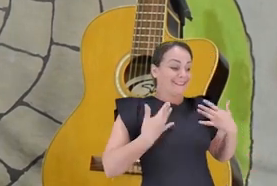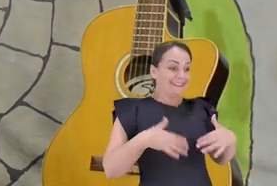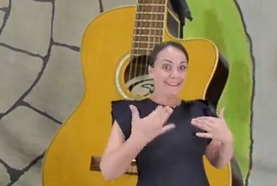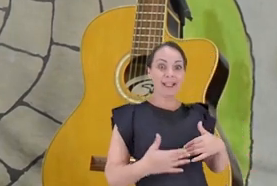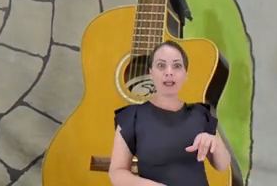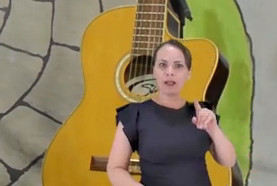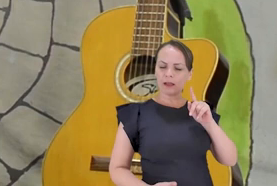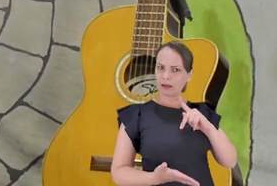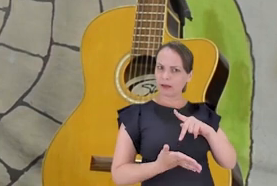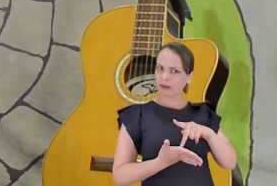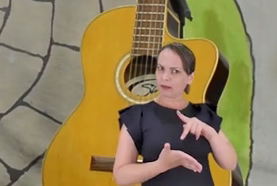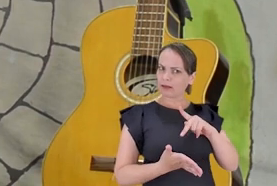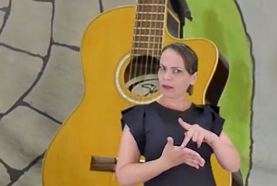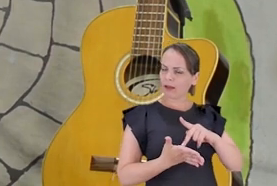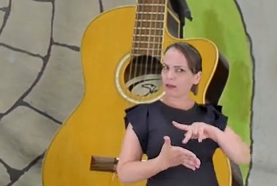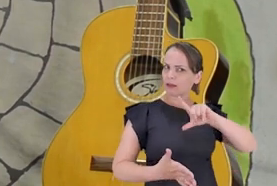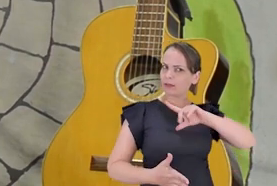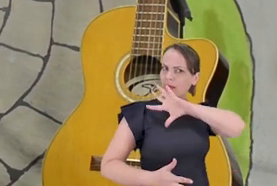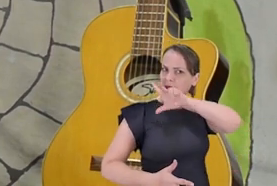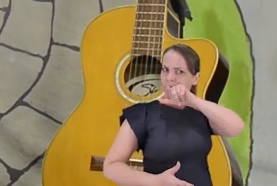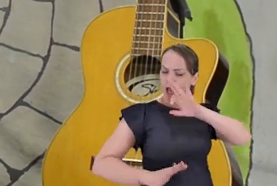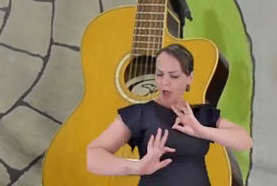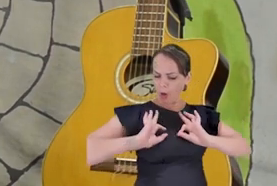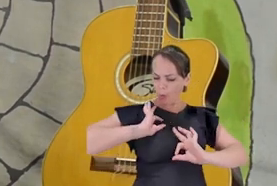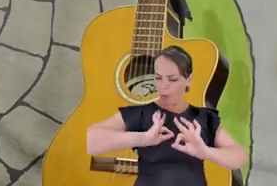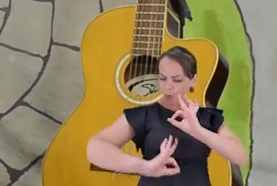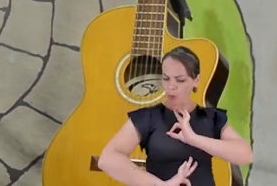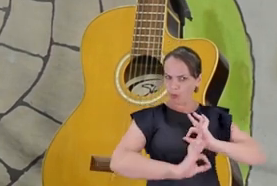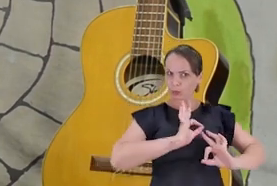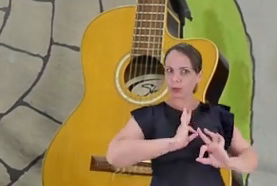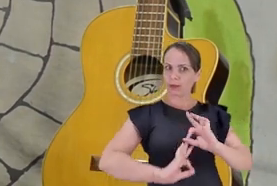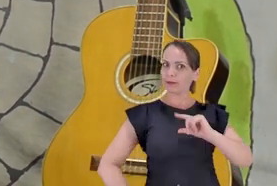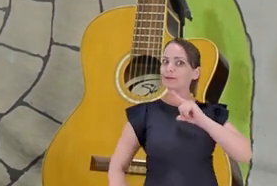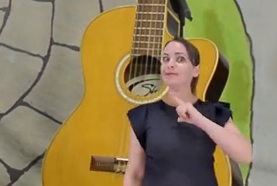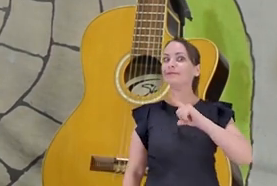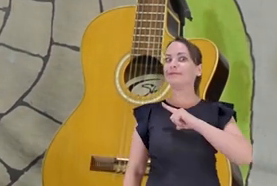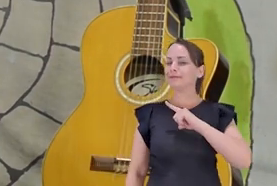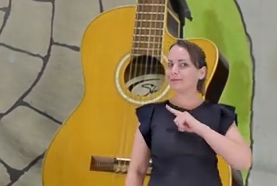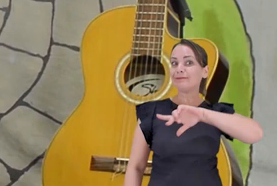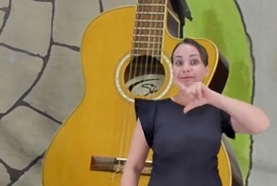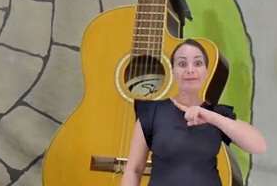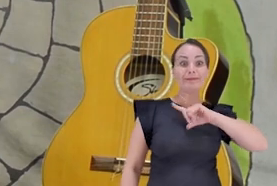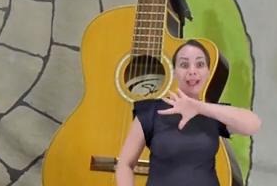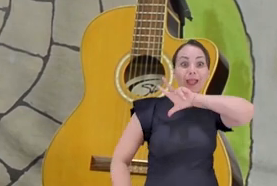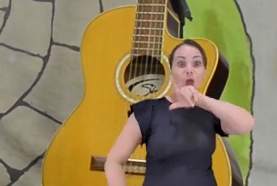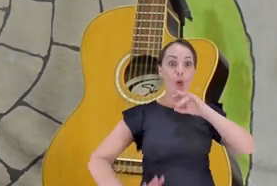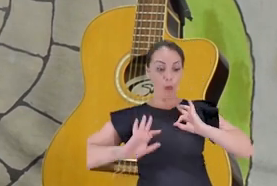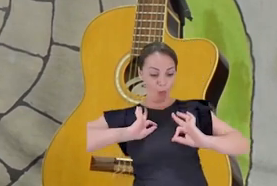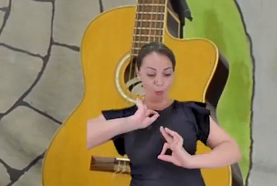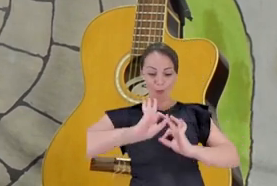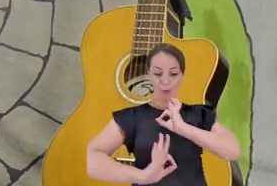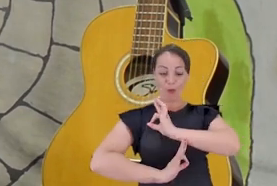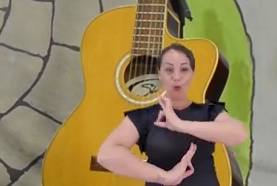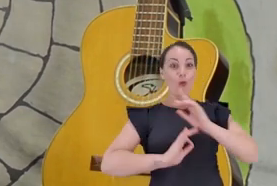Ai. Não é que tem uma oncinha, olha, Celso? Que legal! Uma onça pintada,